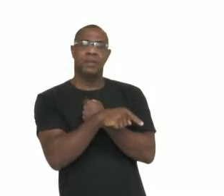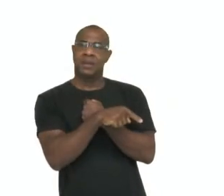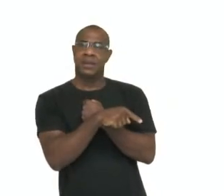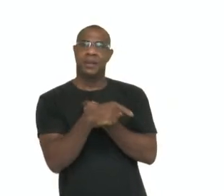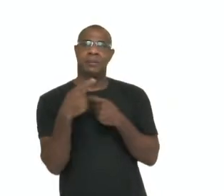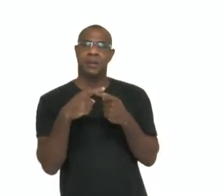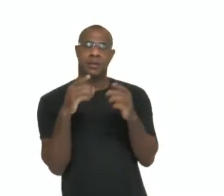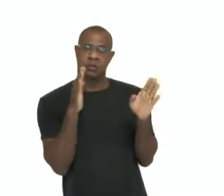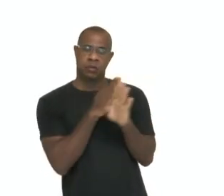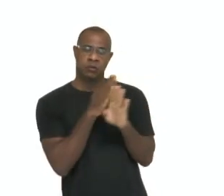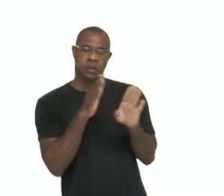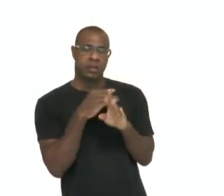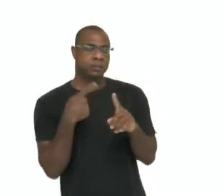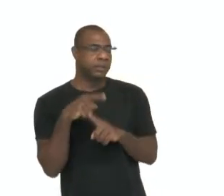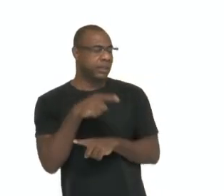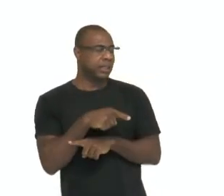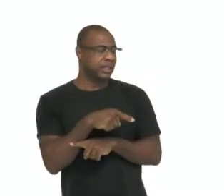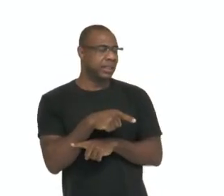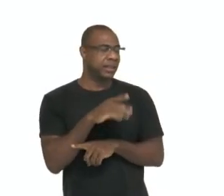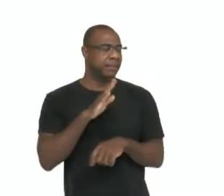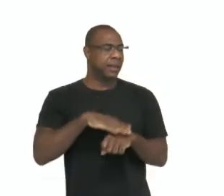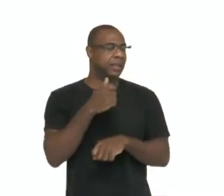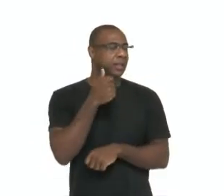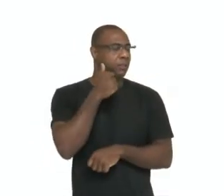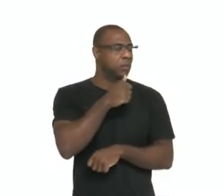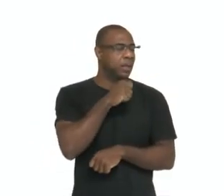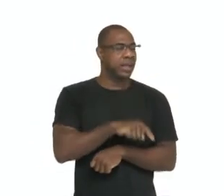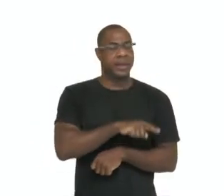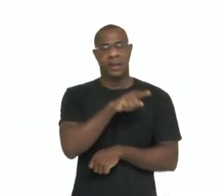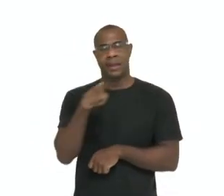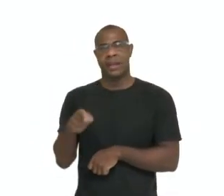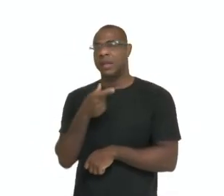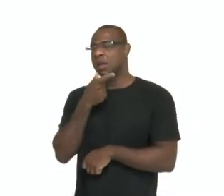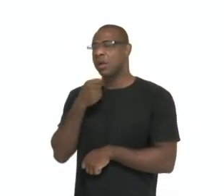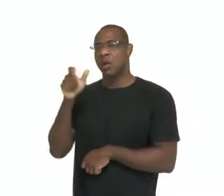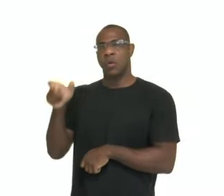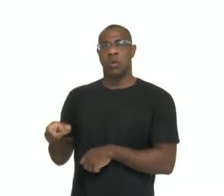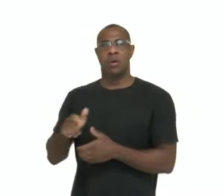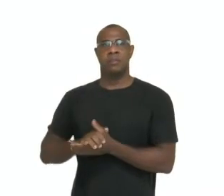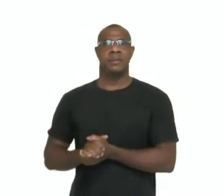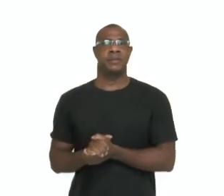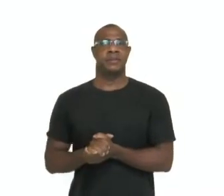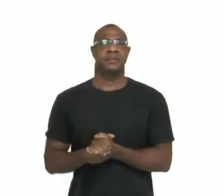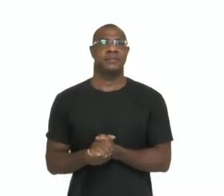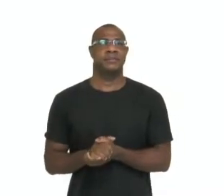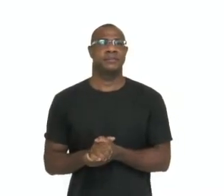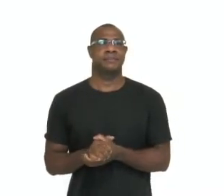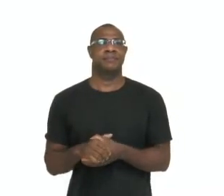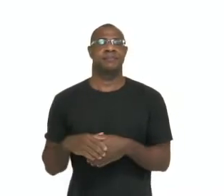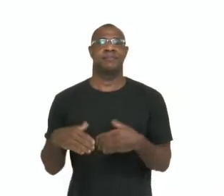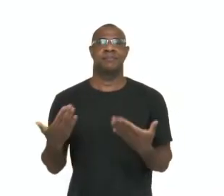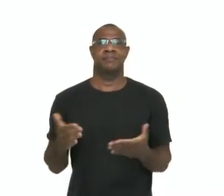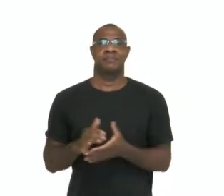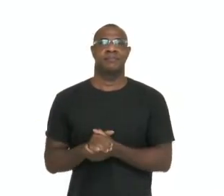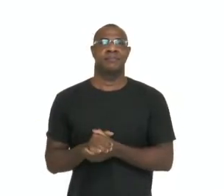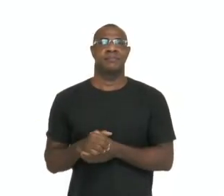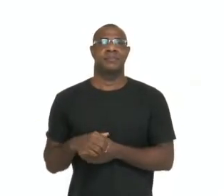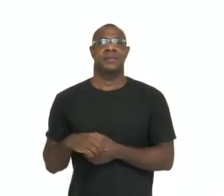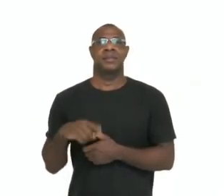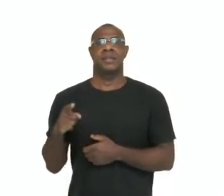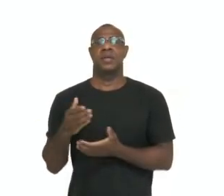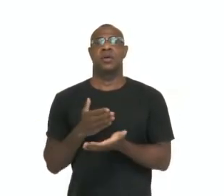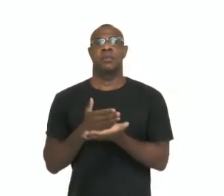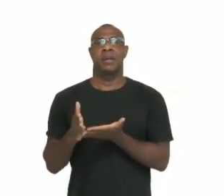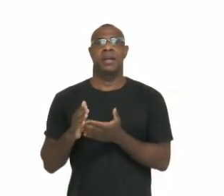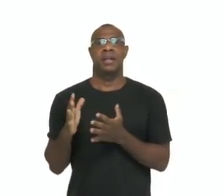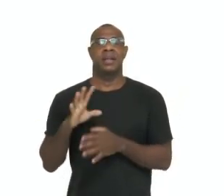ela é mais mulher que ele é homem. Essa é a mesma gradação da narrativa. Ele começa